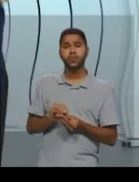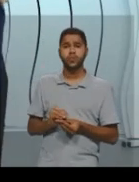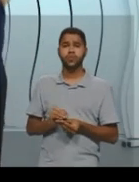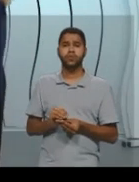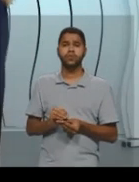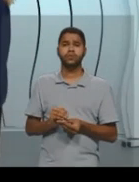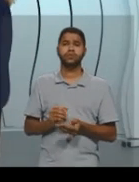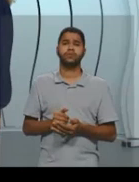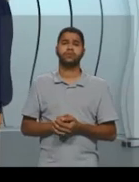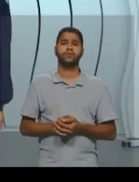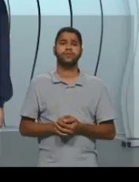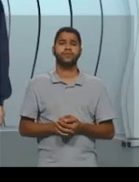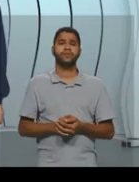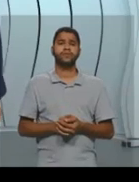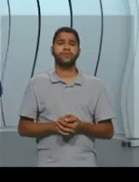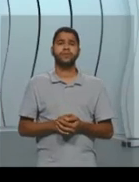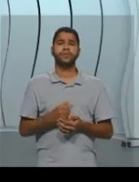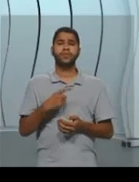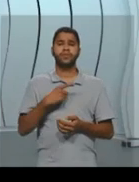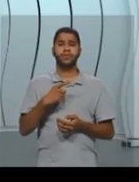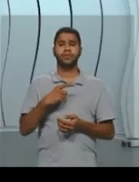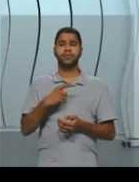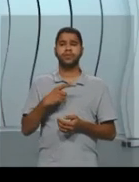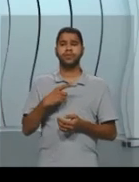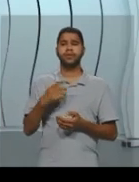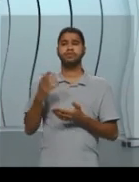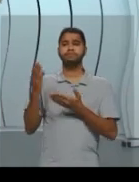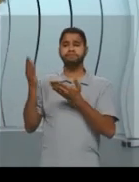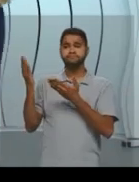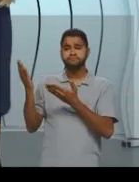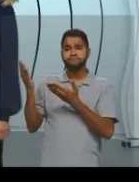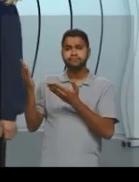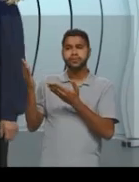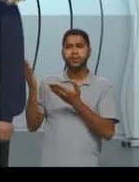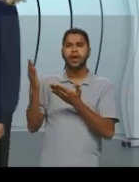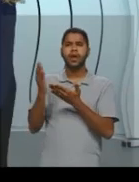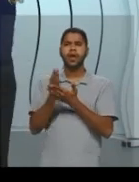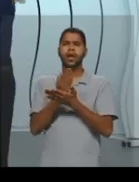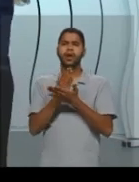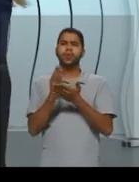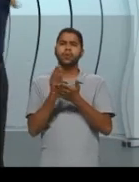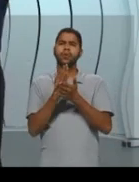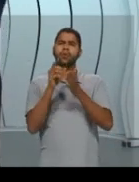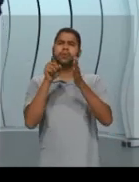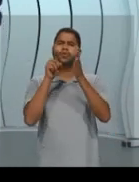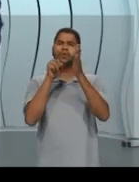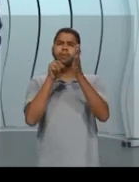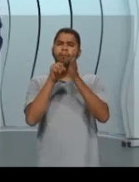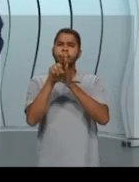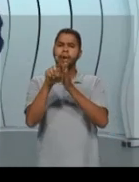né? Aqui eu deixei algumas